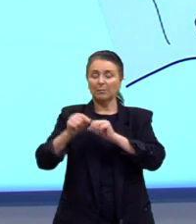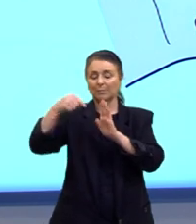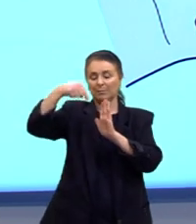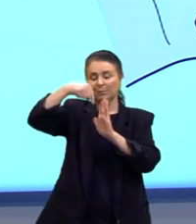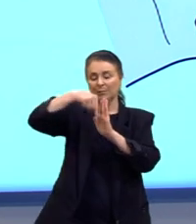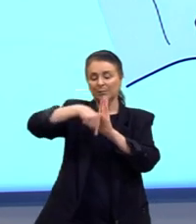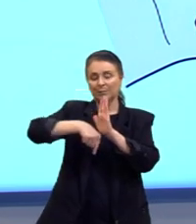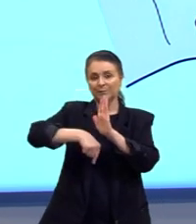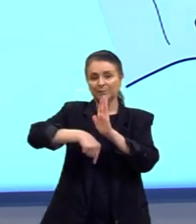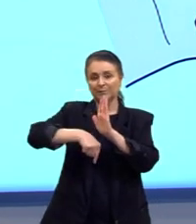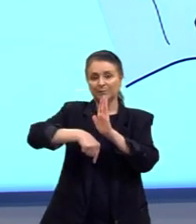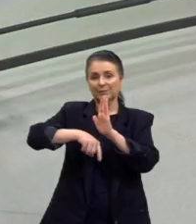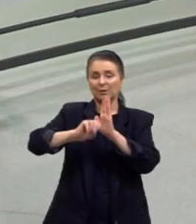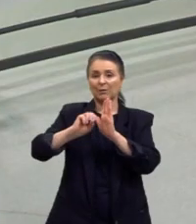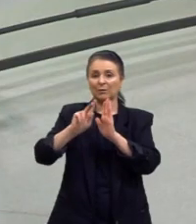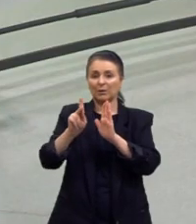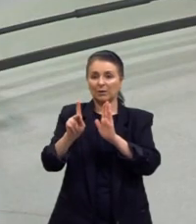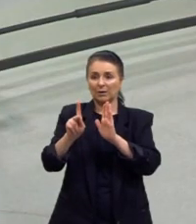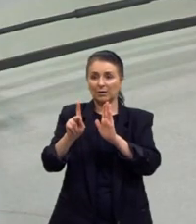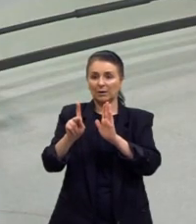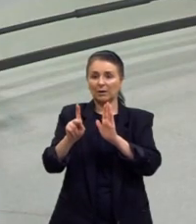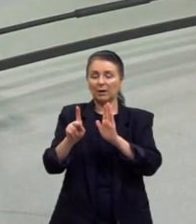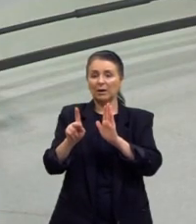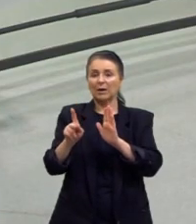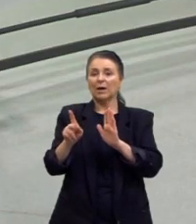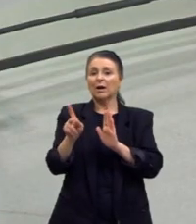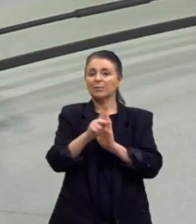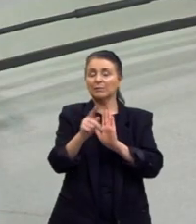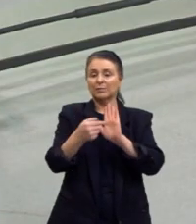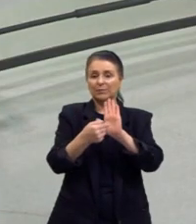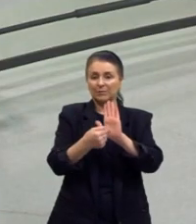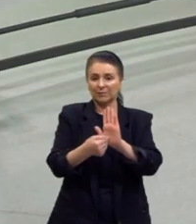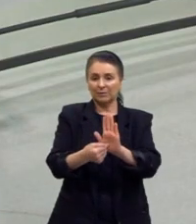baixo, certo, pessoal? Agora eu só quero mostrar para vocês aqui